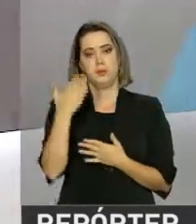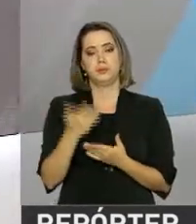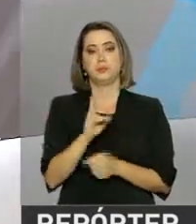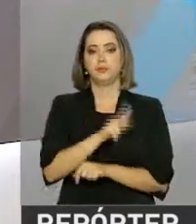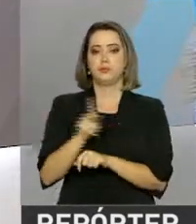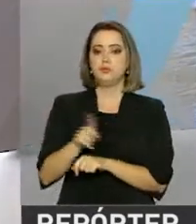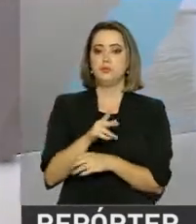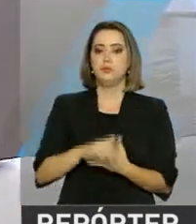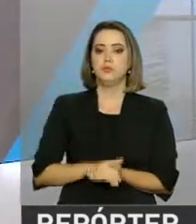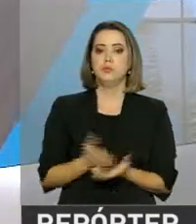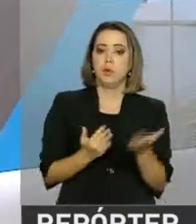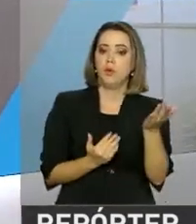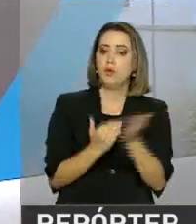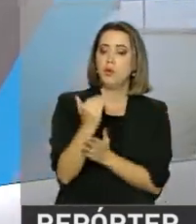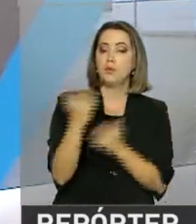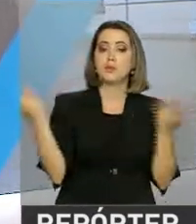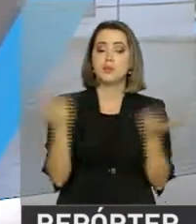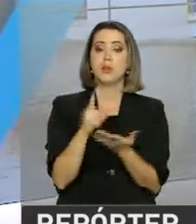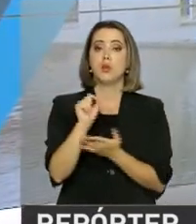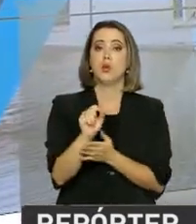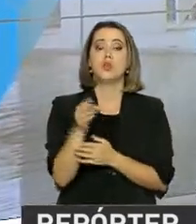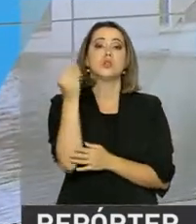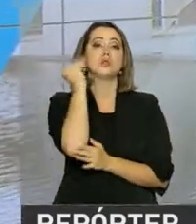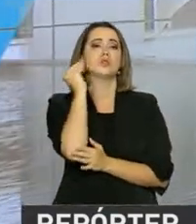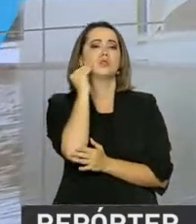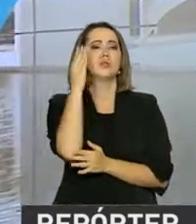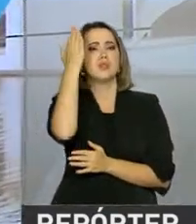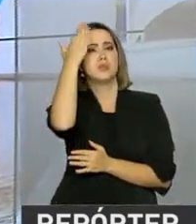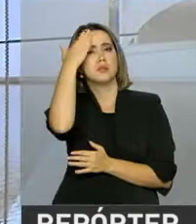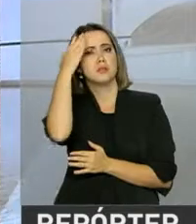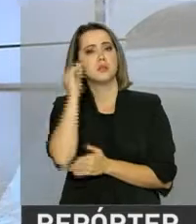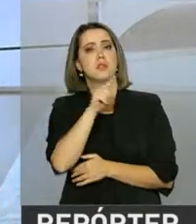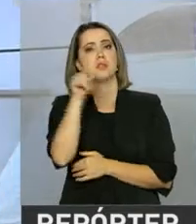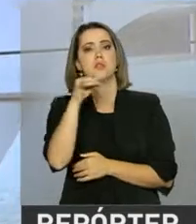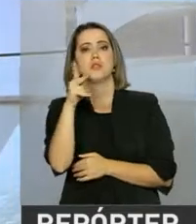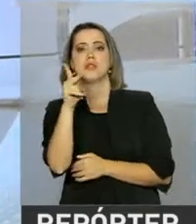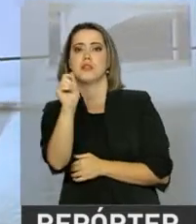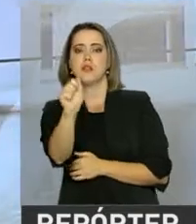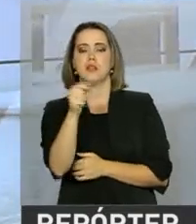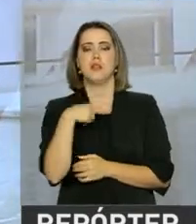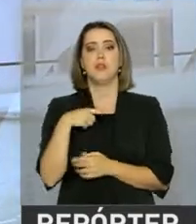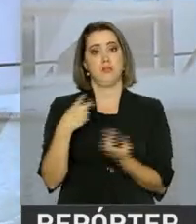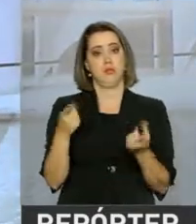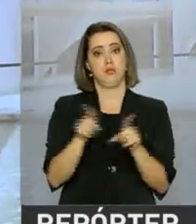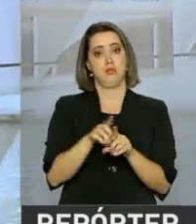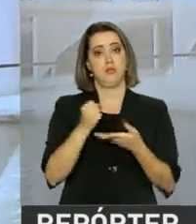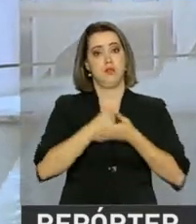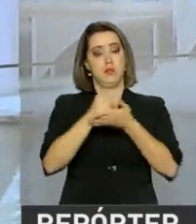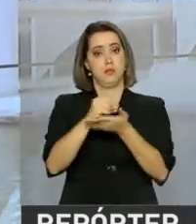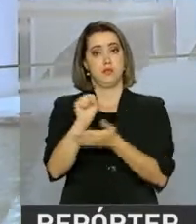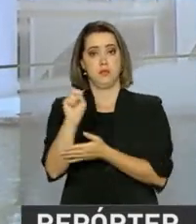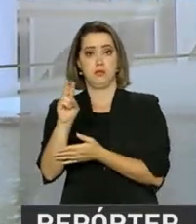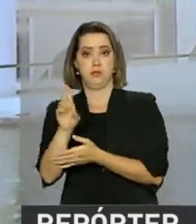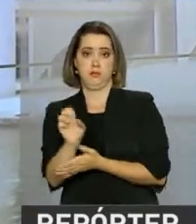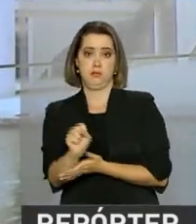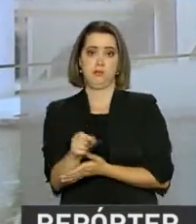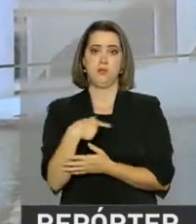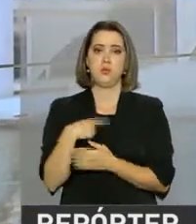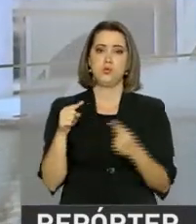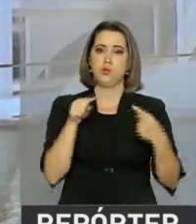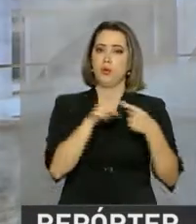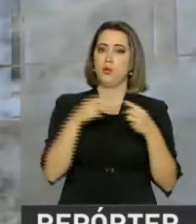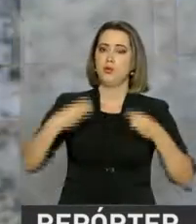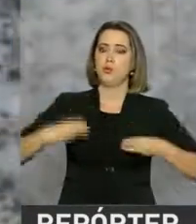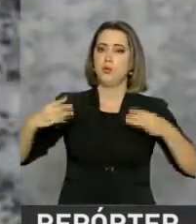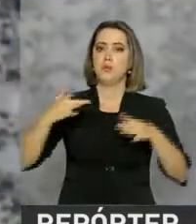que a partir de agora testes rápidos para detectar os rica vírus vão ser oferecidos pelo sus de acordo com o ministério da